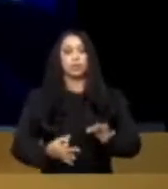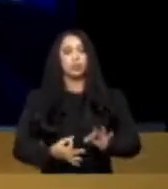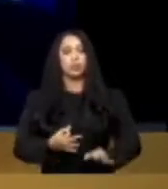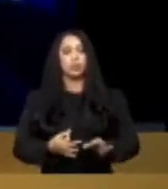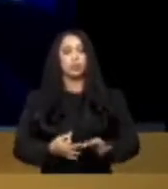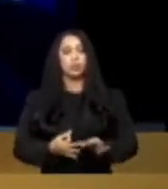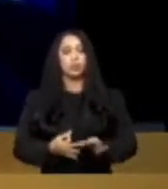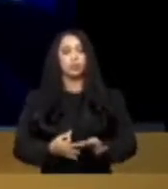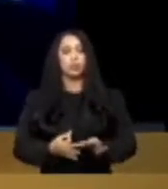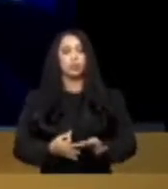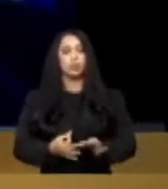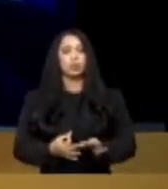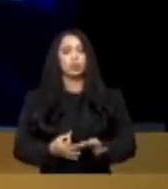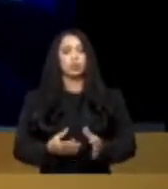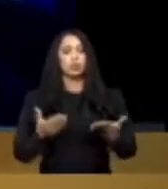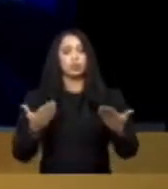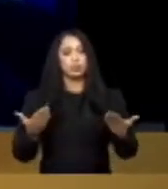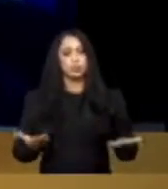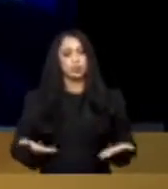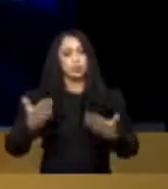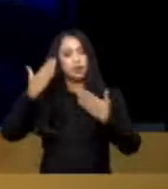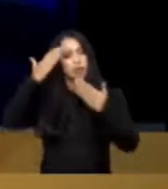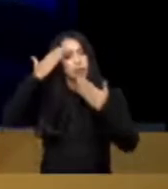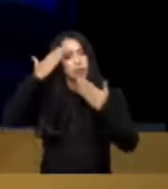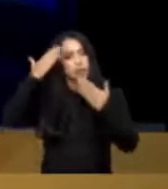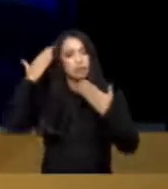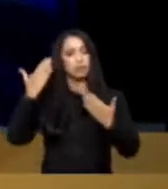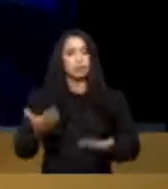aos jurisdicionados.